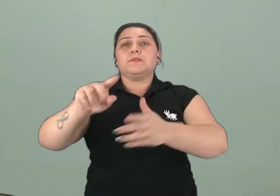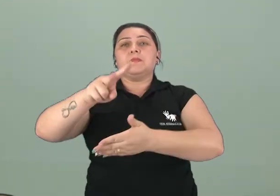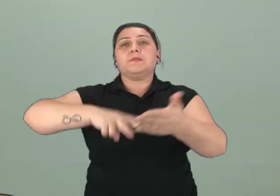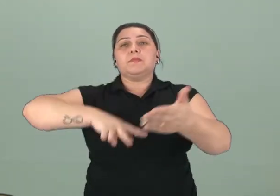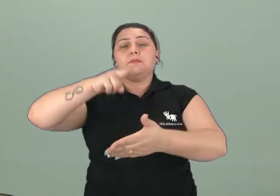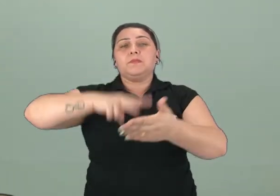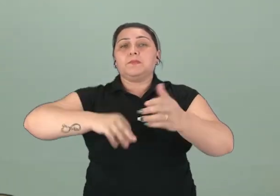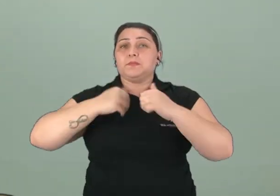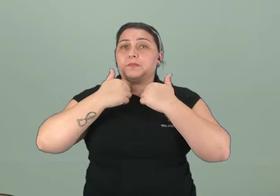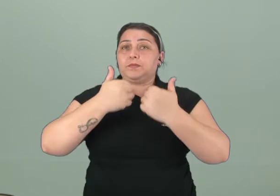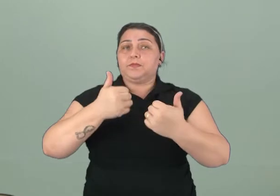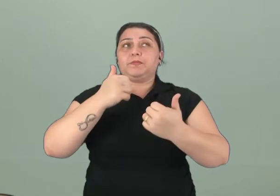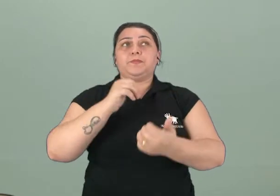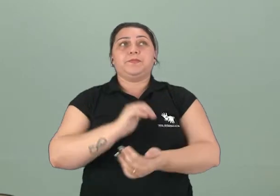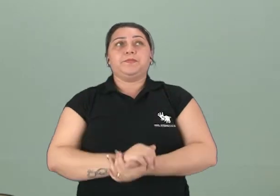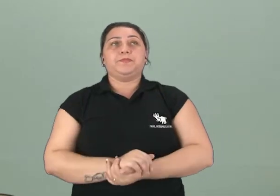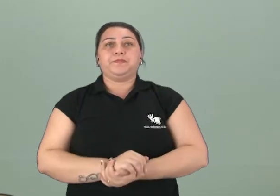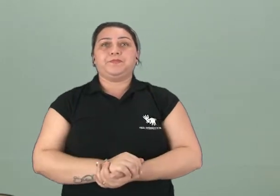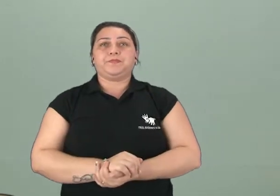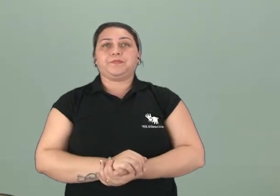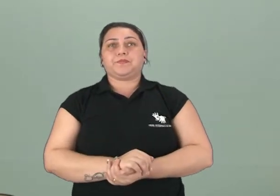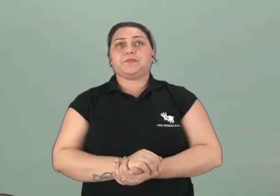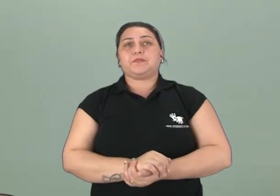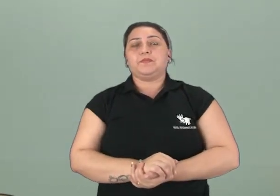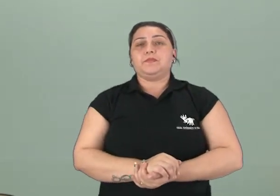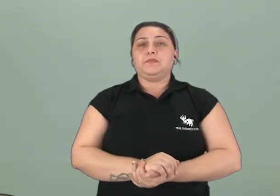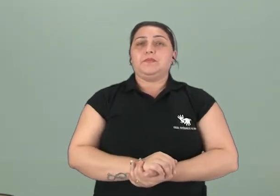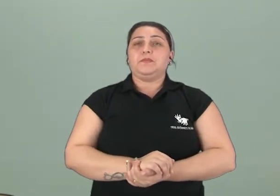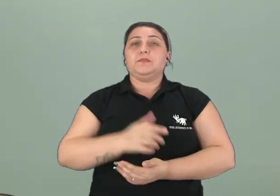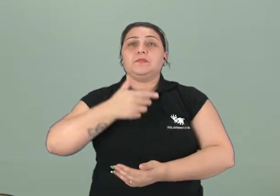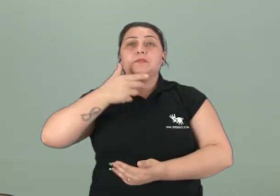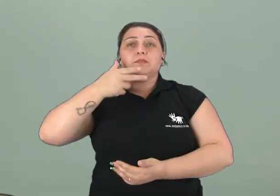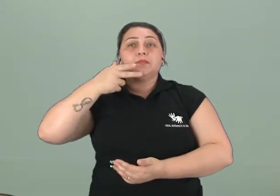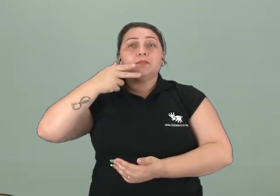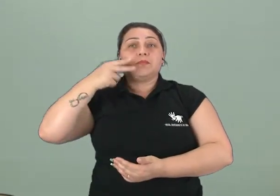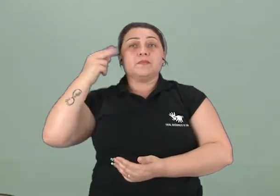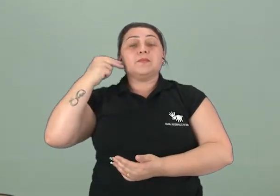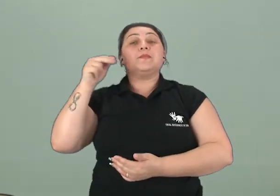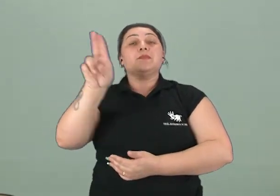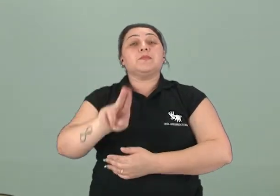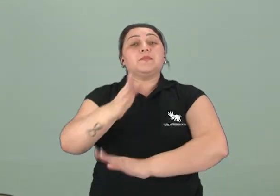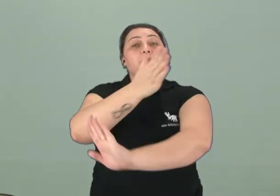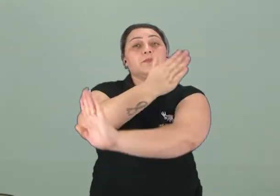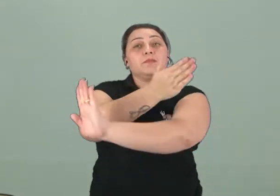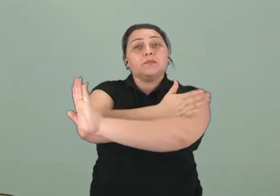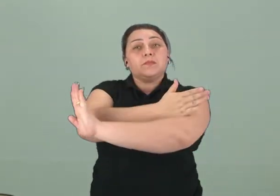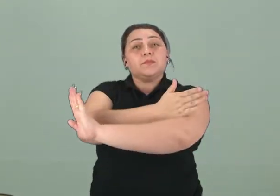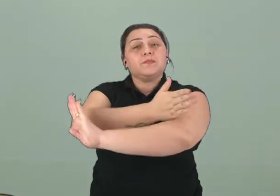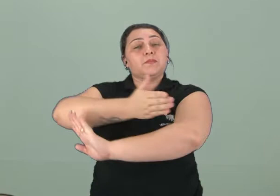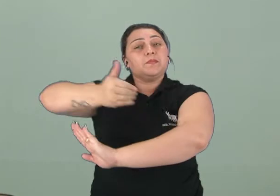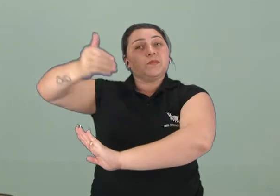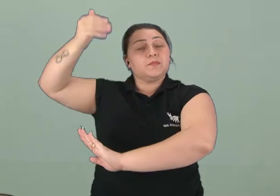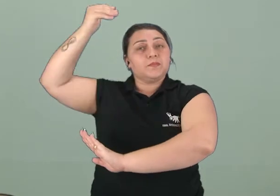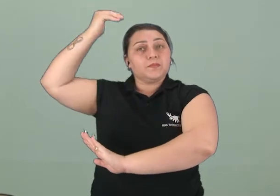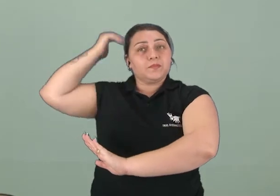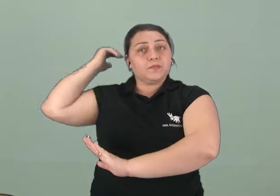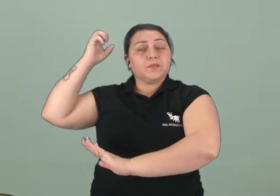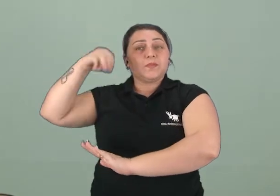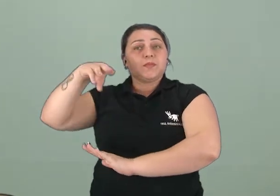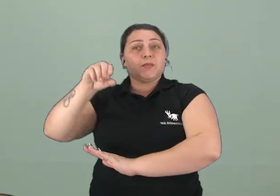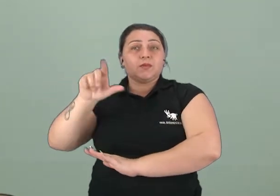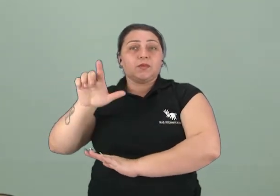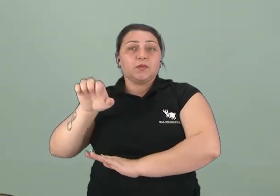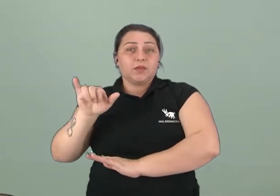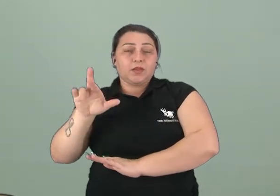leitura Tá bom vamos lá O Gato de Botas o eu era uma vez um moleiro